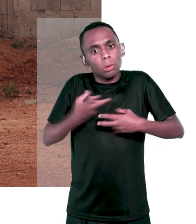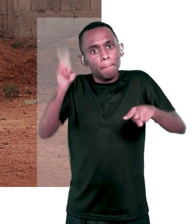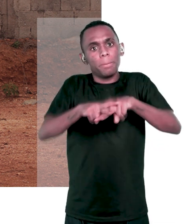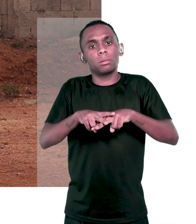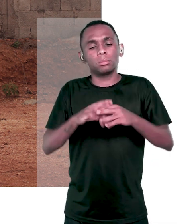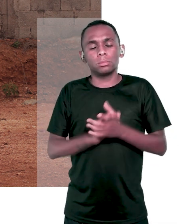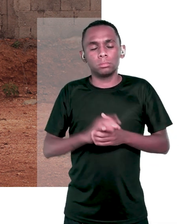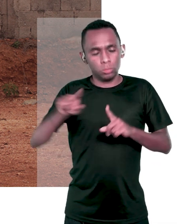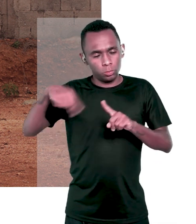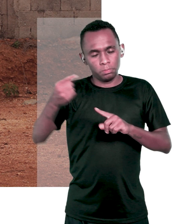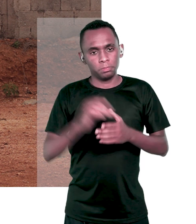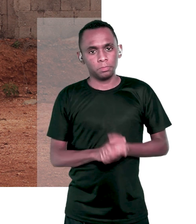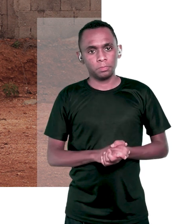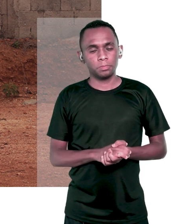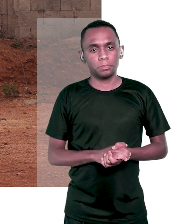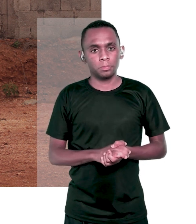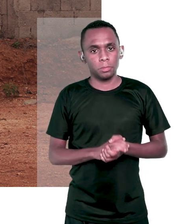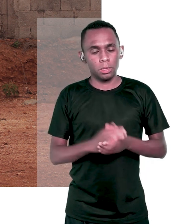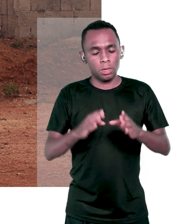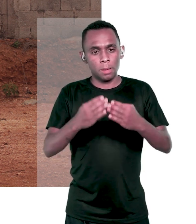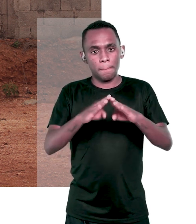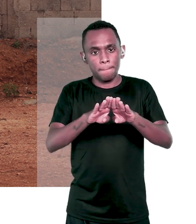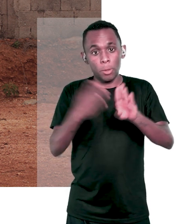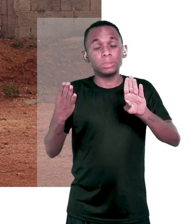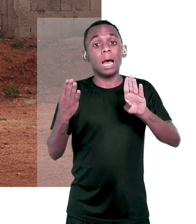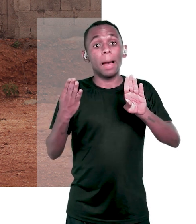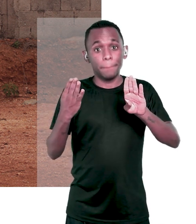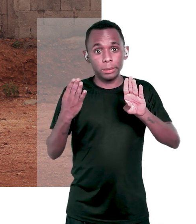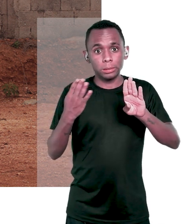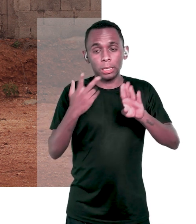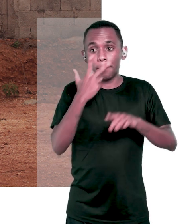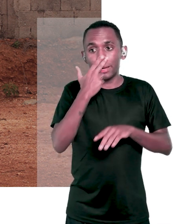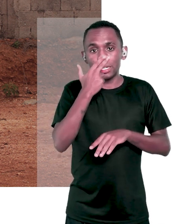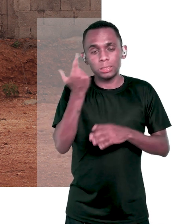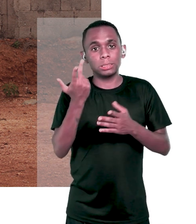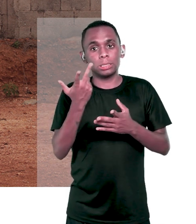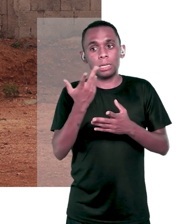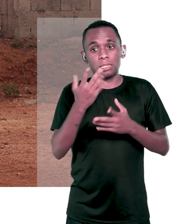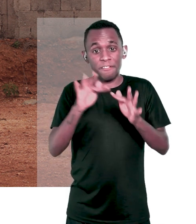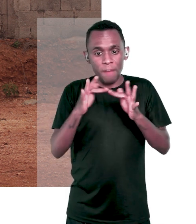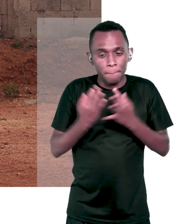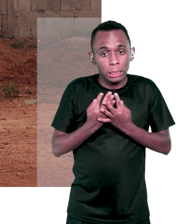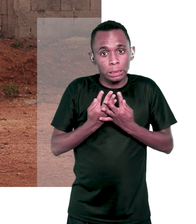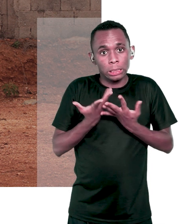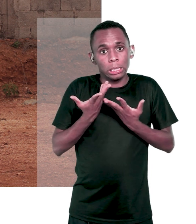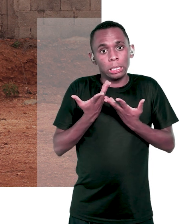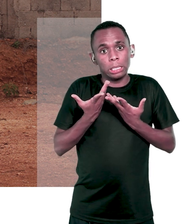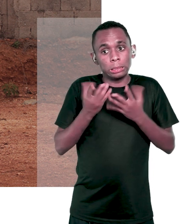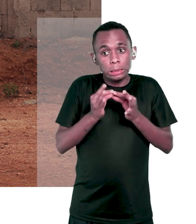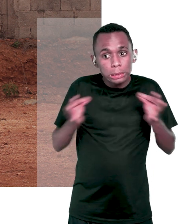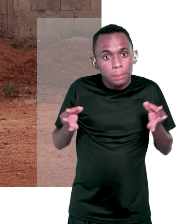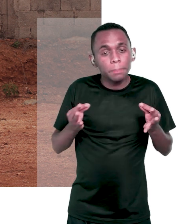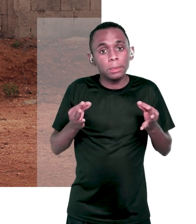e o que nós vemos portanto é uma primeira parte numa espécie de contemplação de